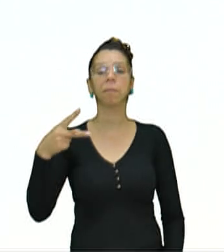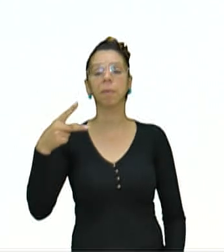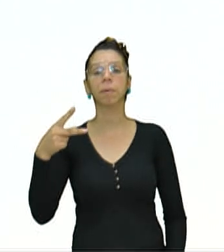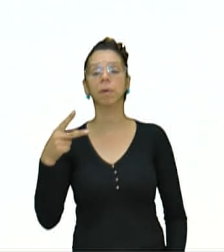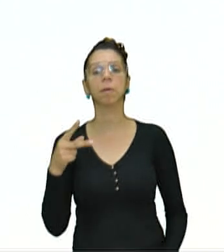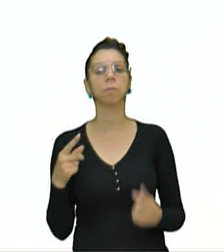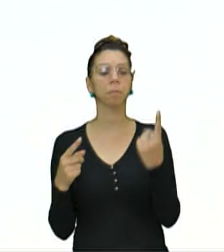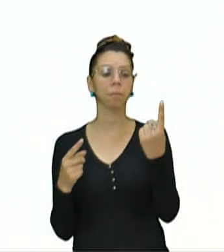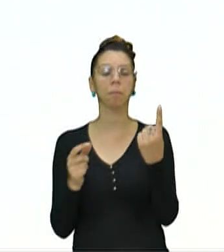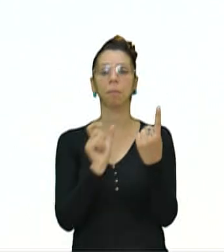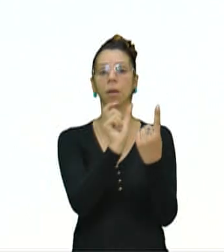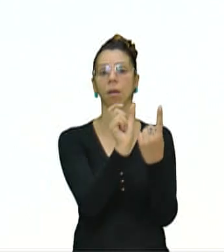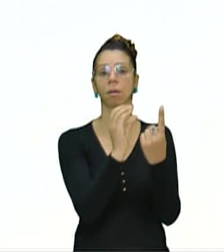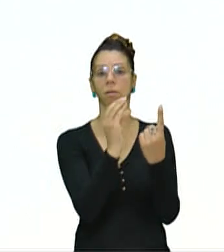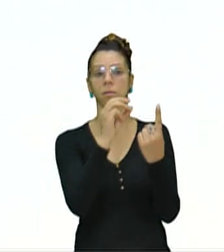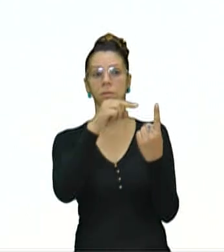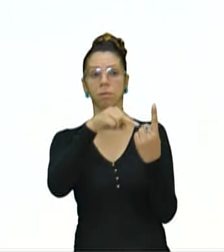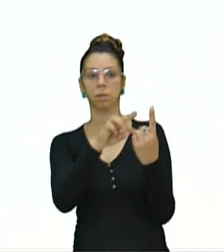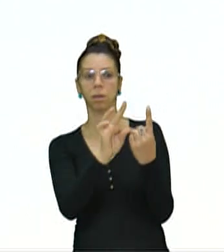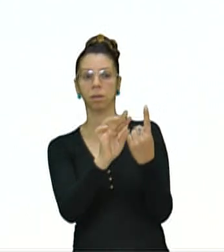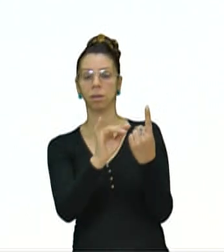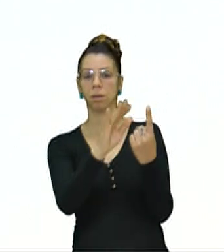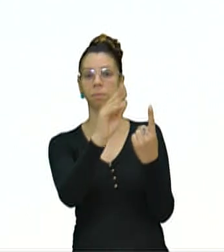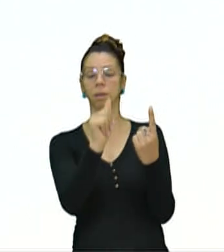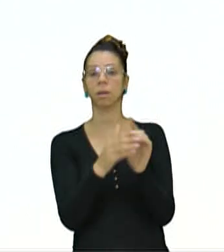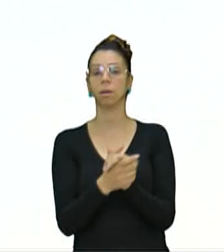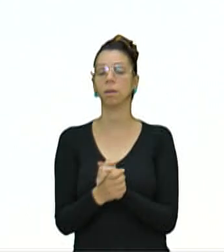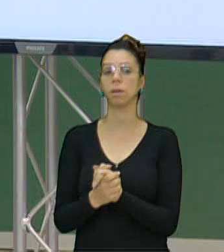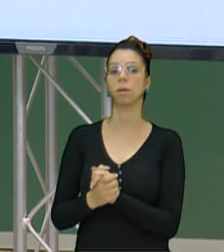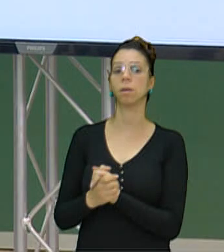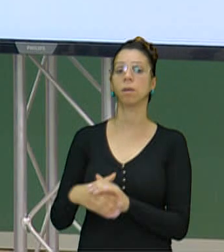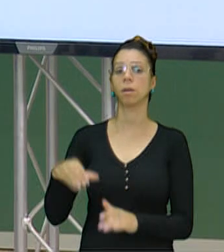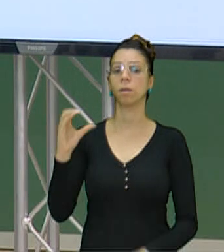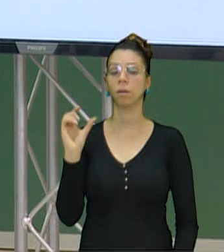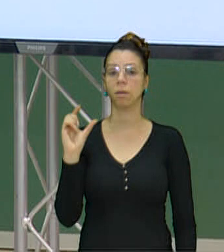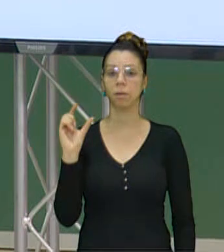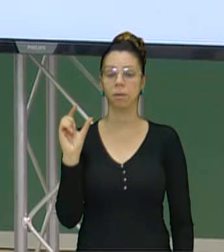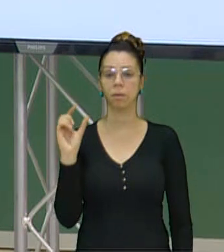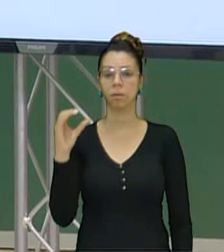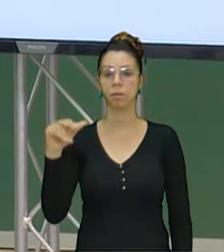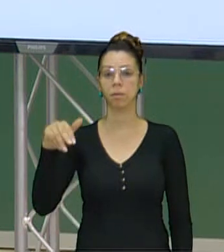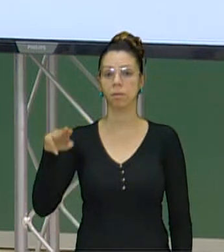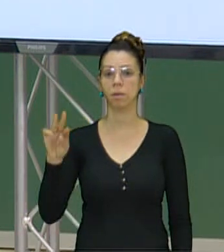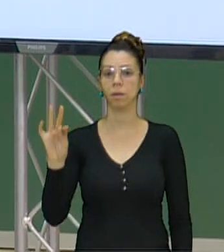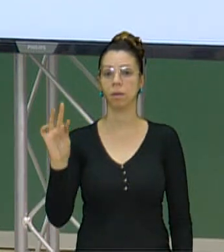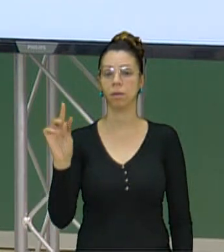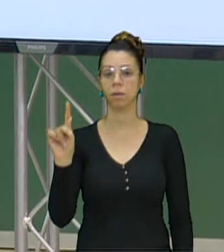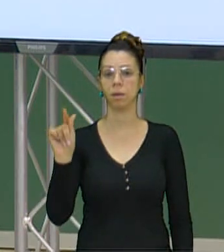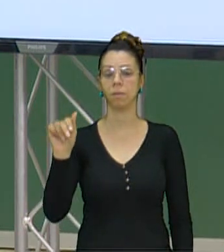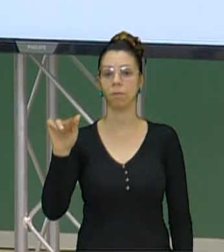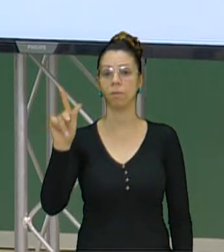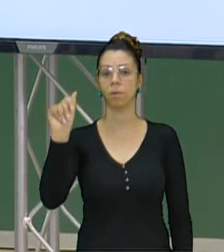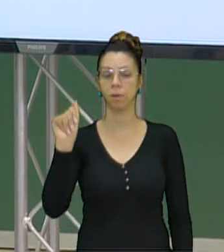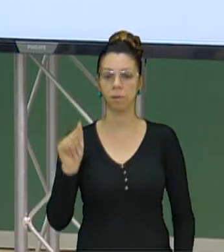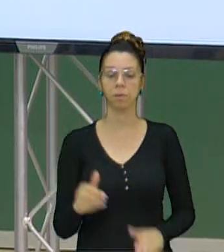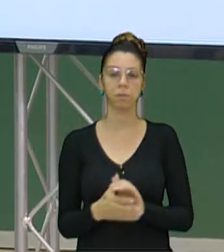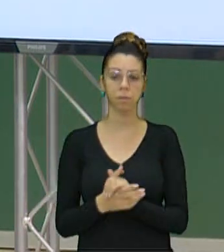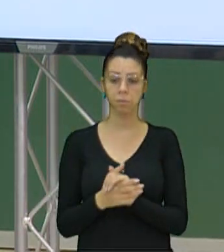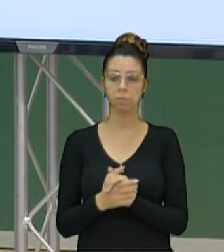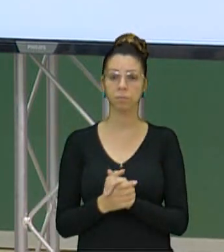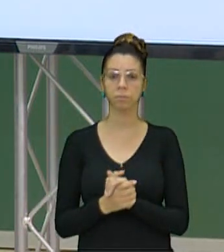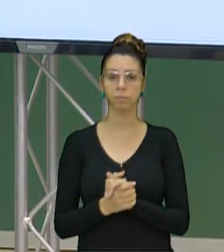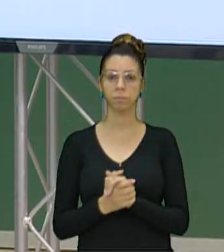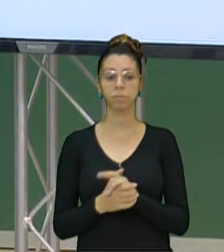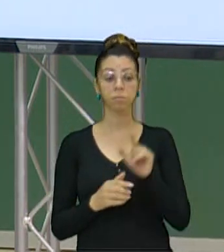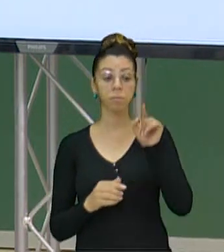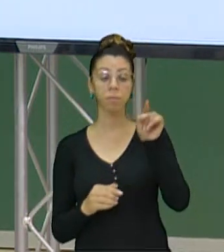né? Toma um pouquinho de cuidado aqui. Primeiro, a força centrípeta, né? Ela está relacionada, na verdade,